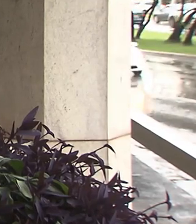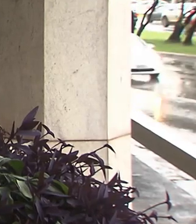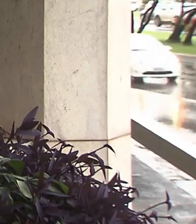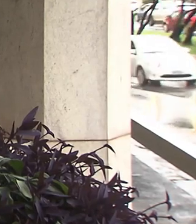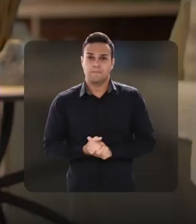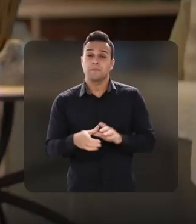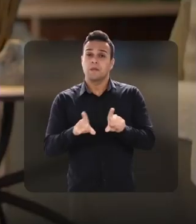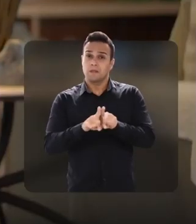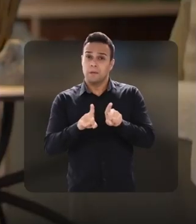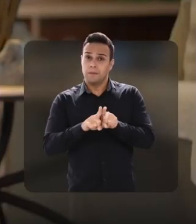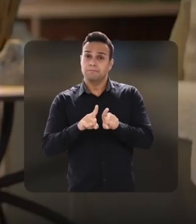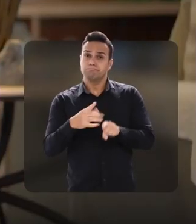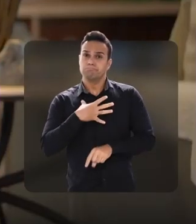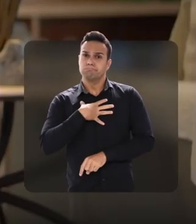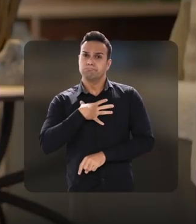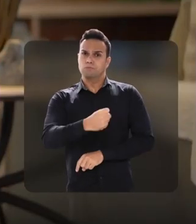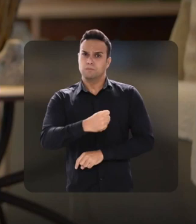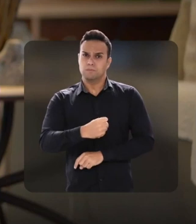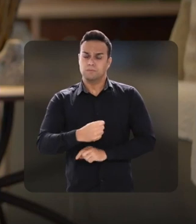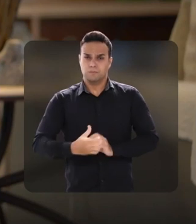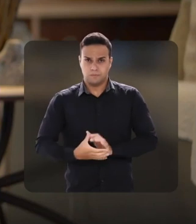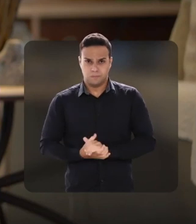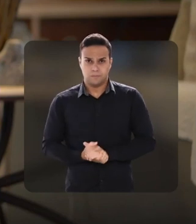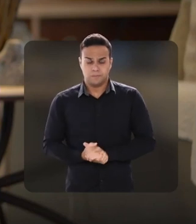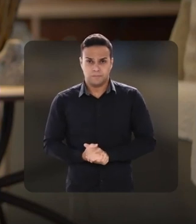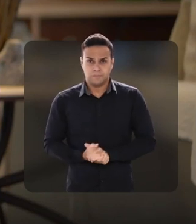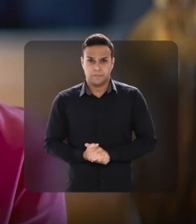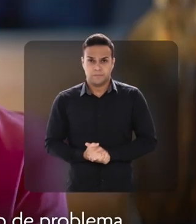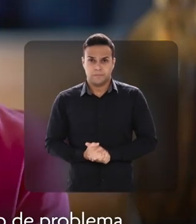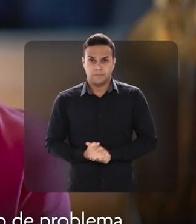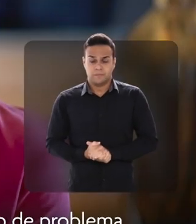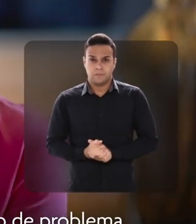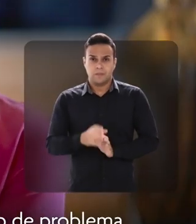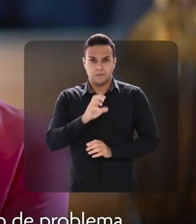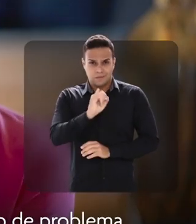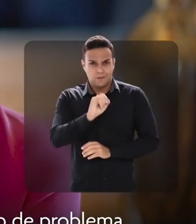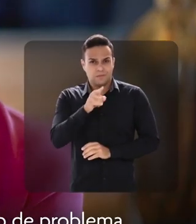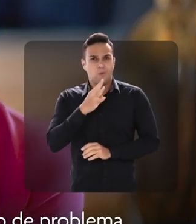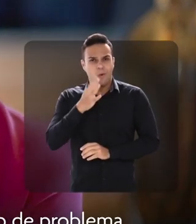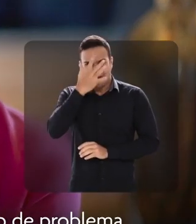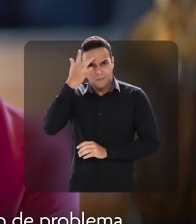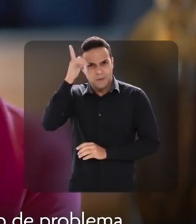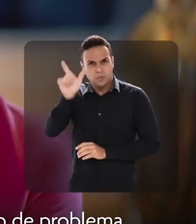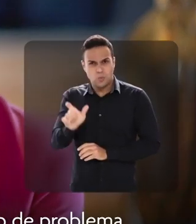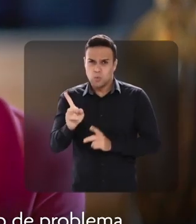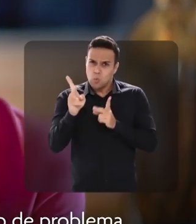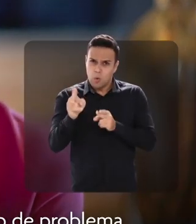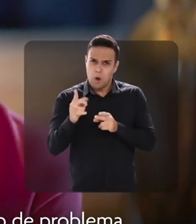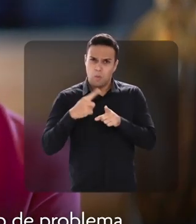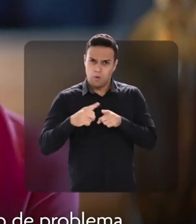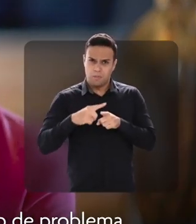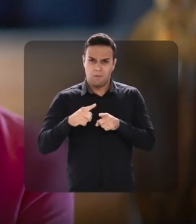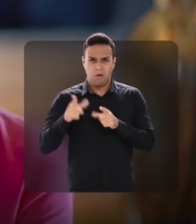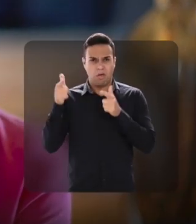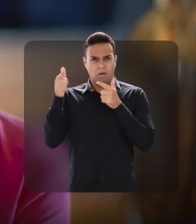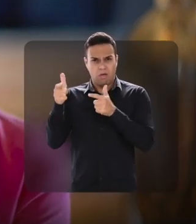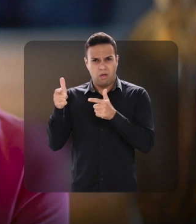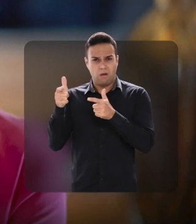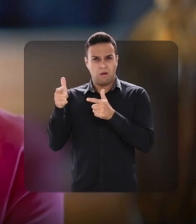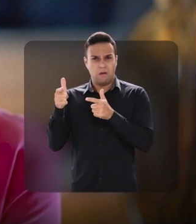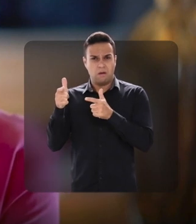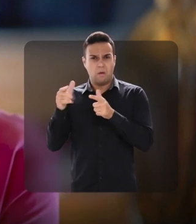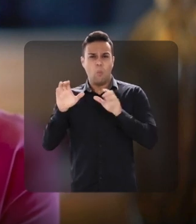sobre prevenção. Para ajudar nesse trabalho, o governo federal lançou a campanha Acolha a Vida, de combate ao suicídio e